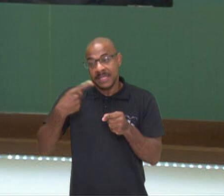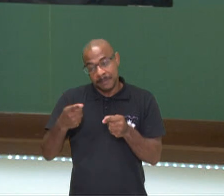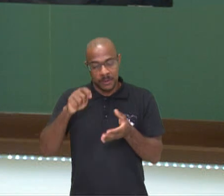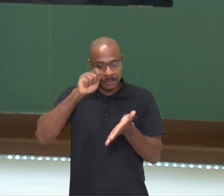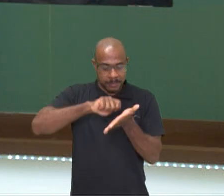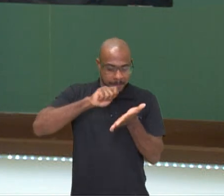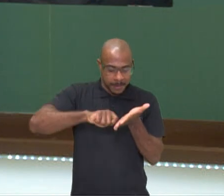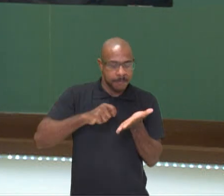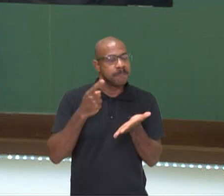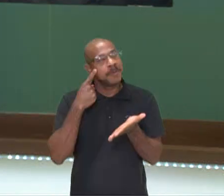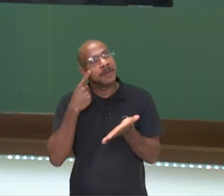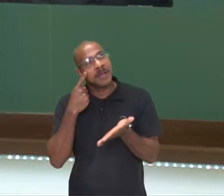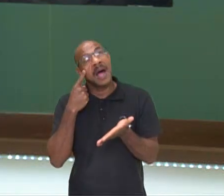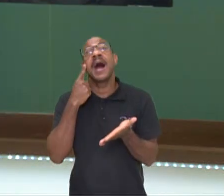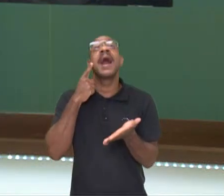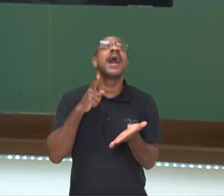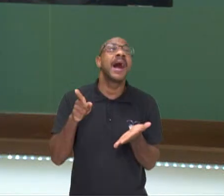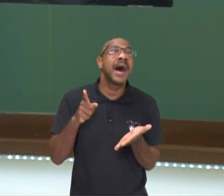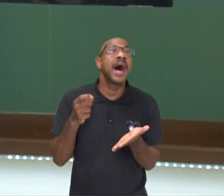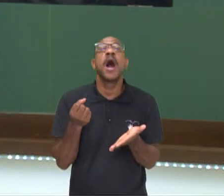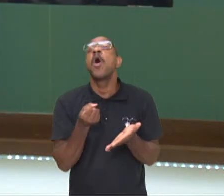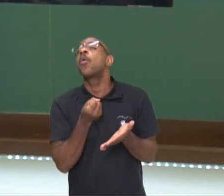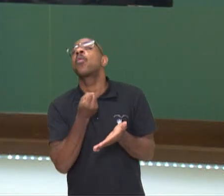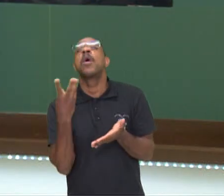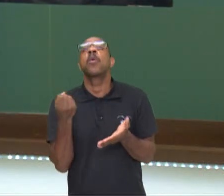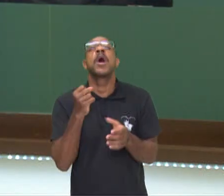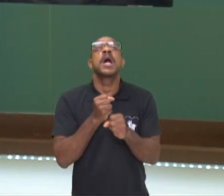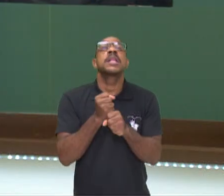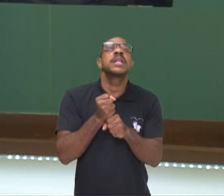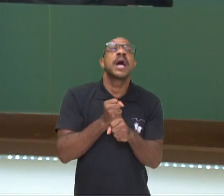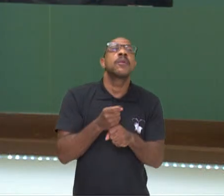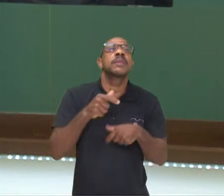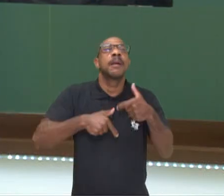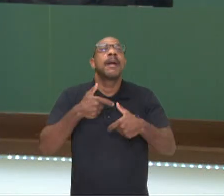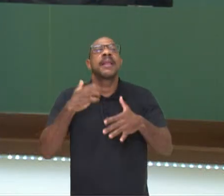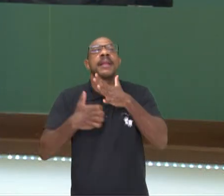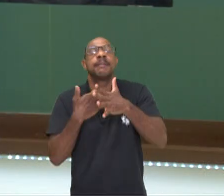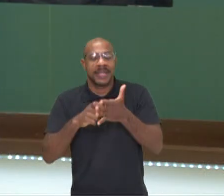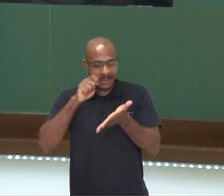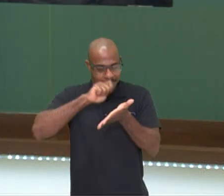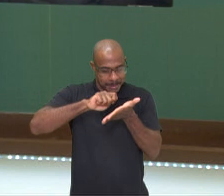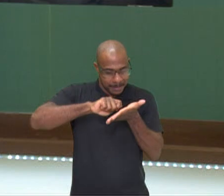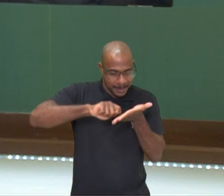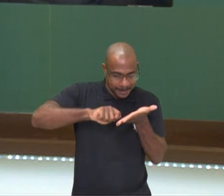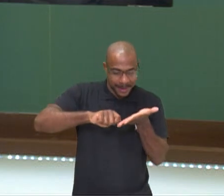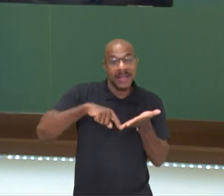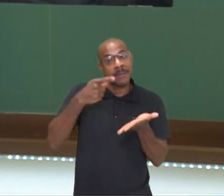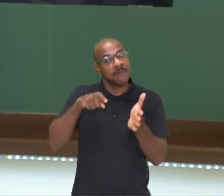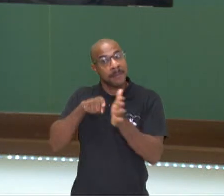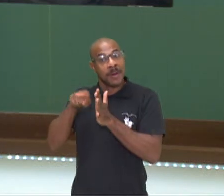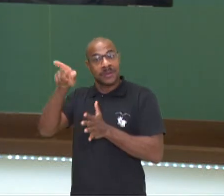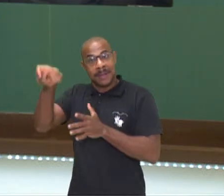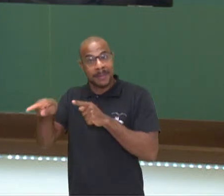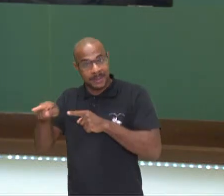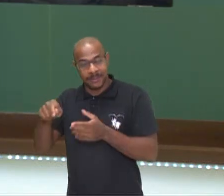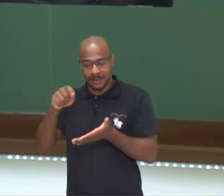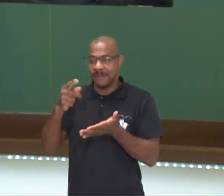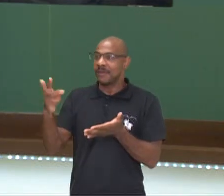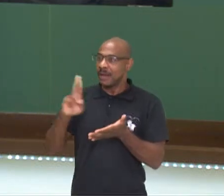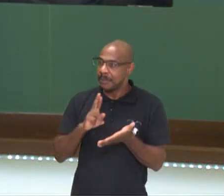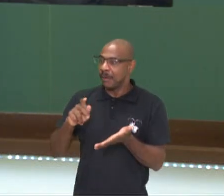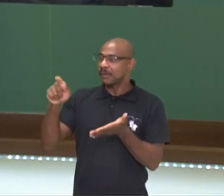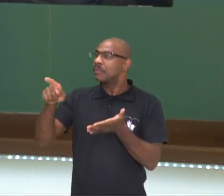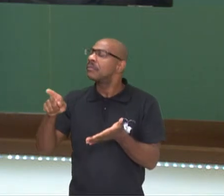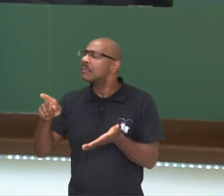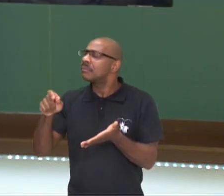para você tirar as dúvidas sobre a profissão daquela pessoa sobre a ocupação daquela